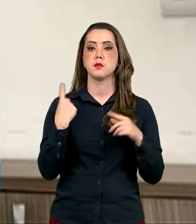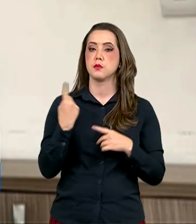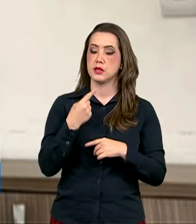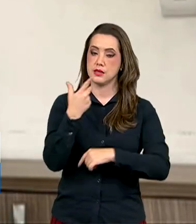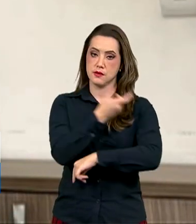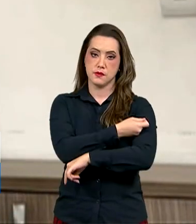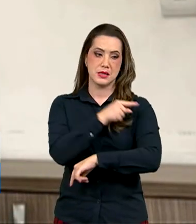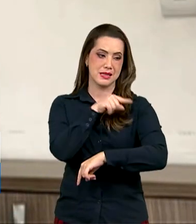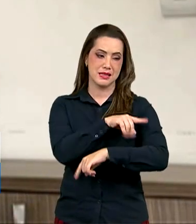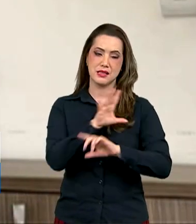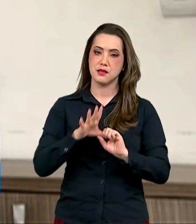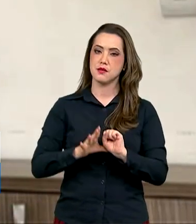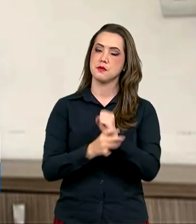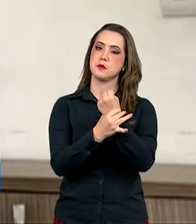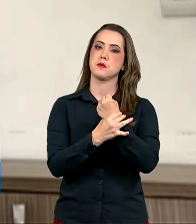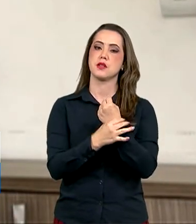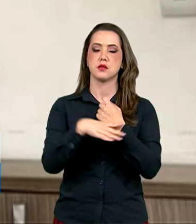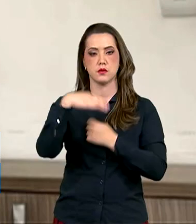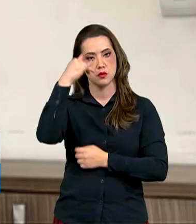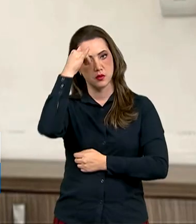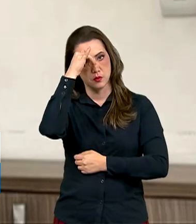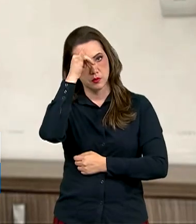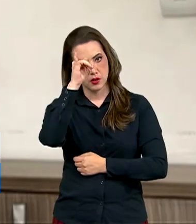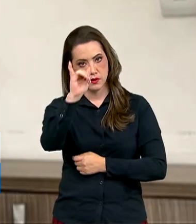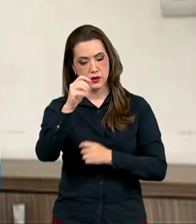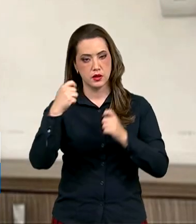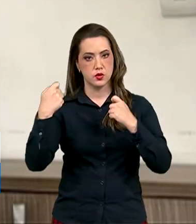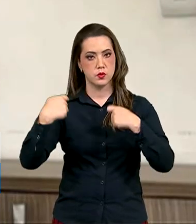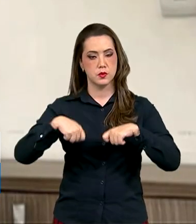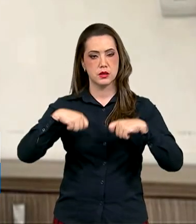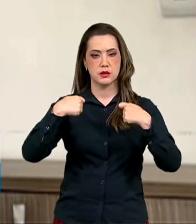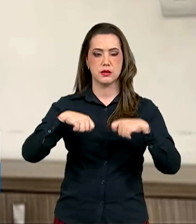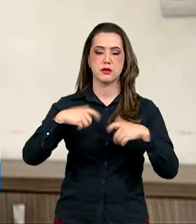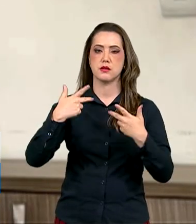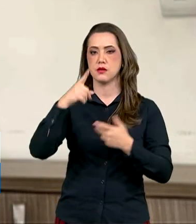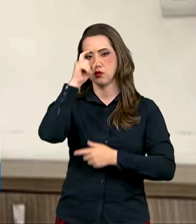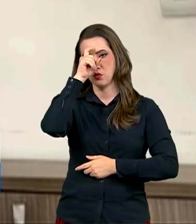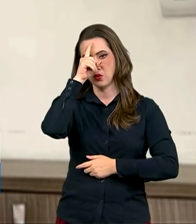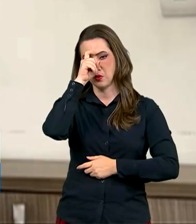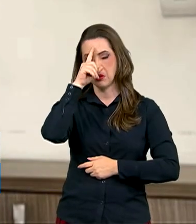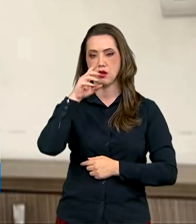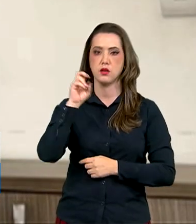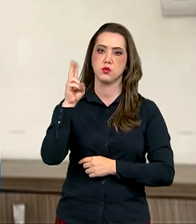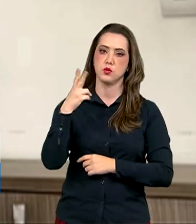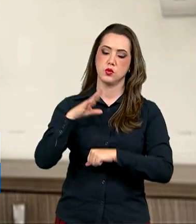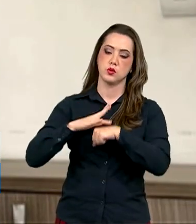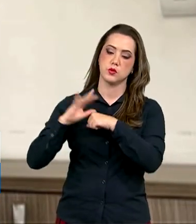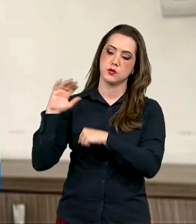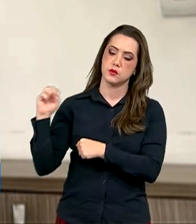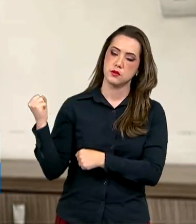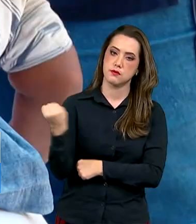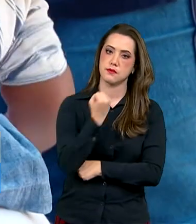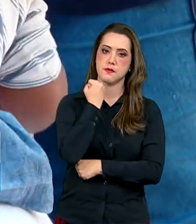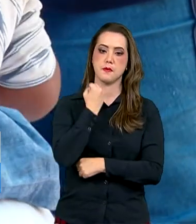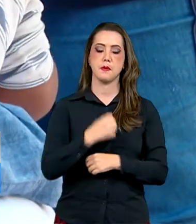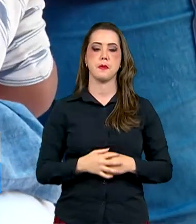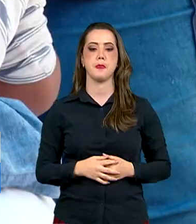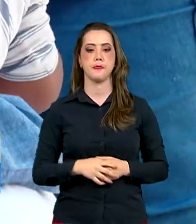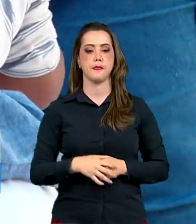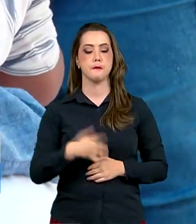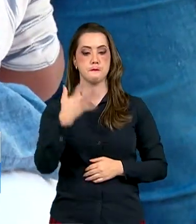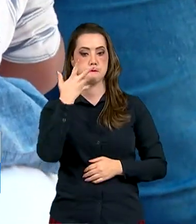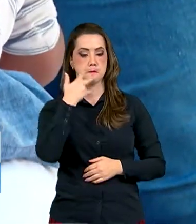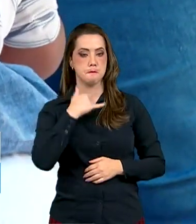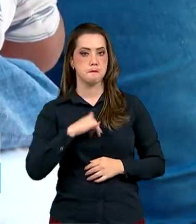sendo uma garantia de prevenção de formas graves, dos desfechos mais graves da Covid-19. Crianças